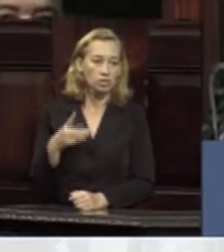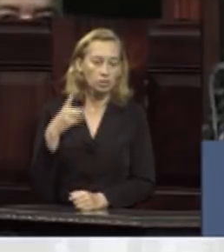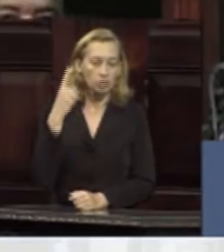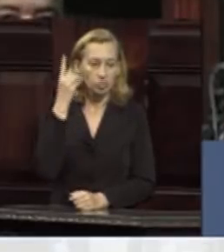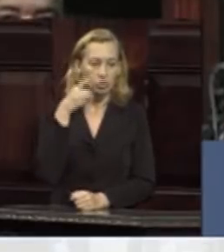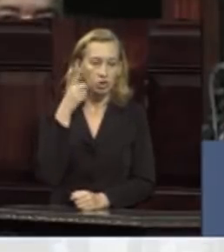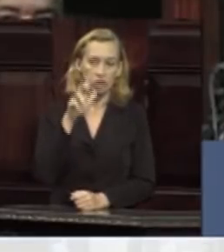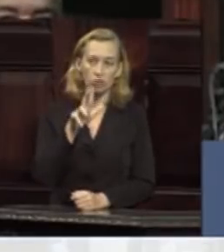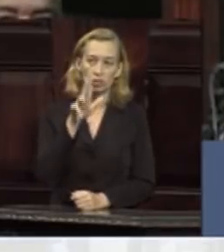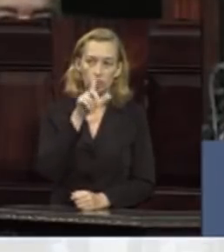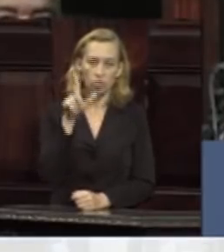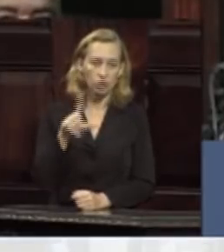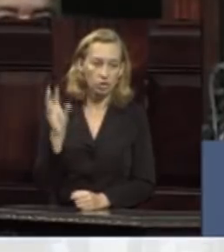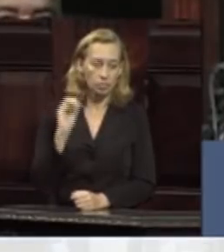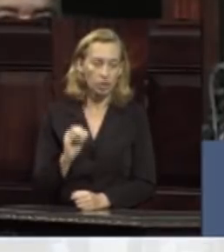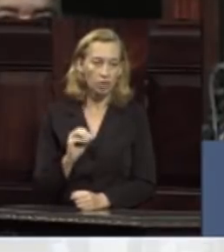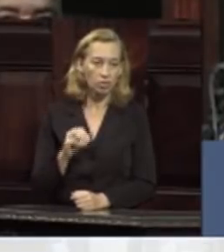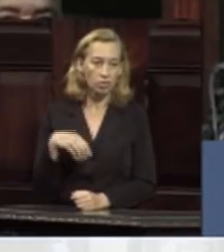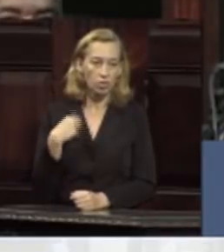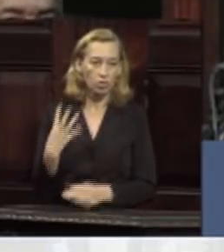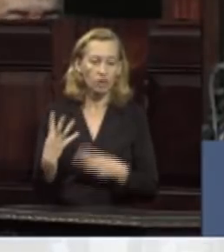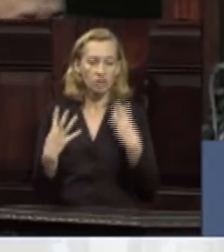4-3.